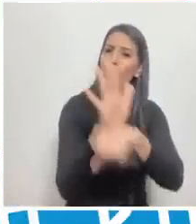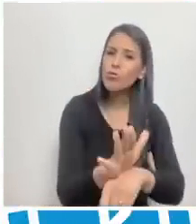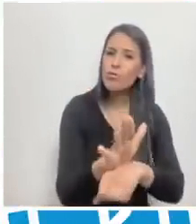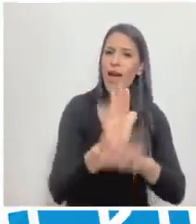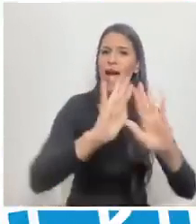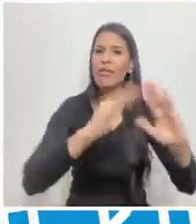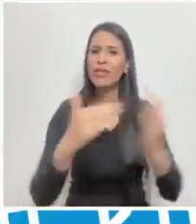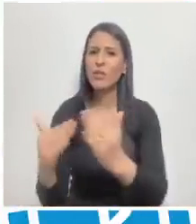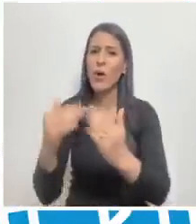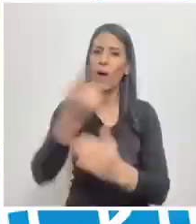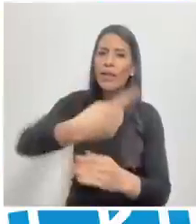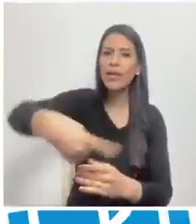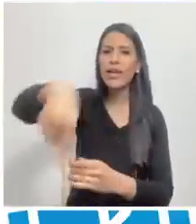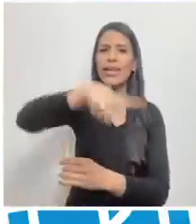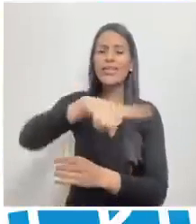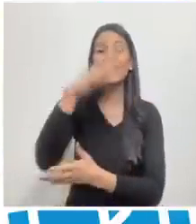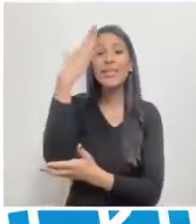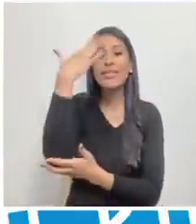aluno está